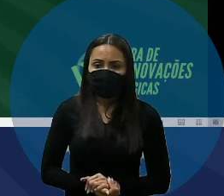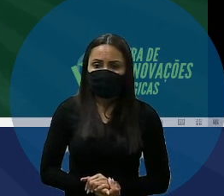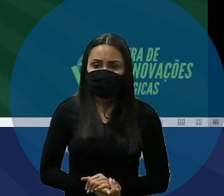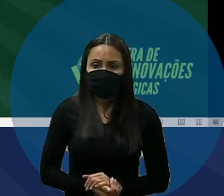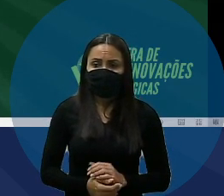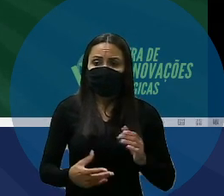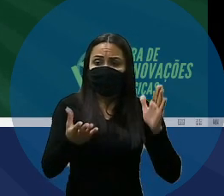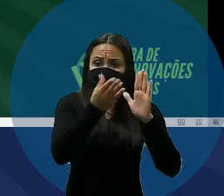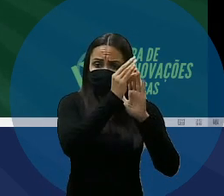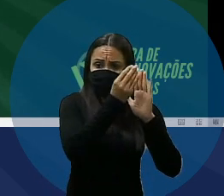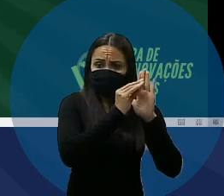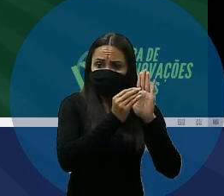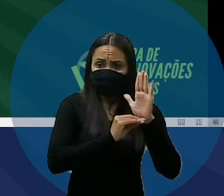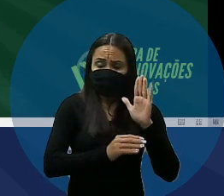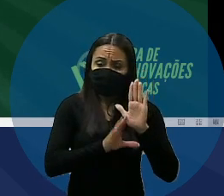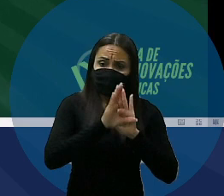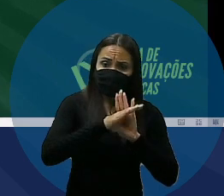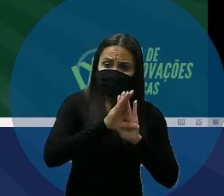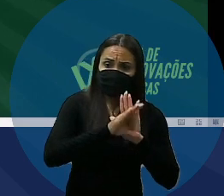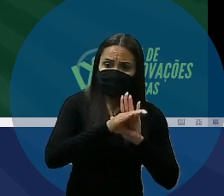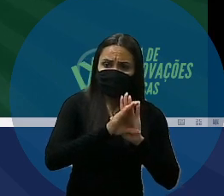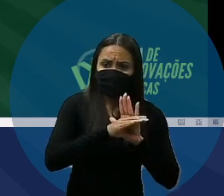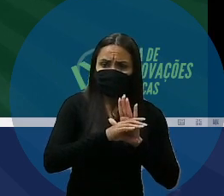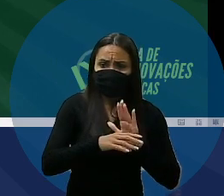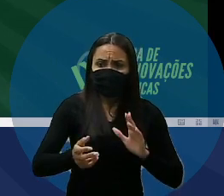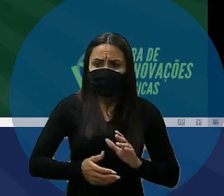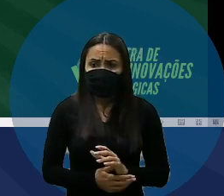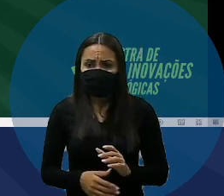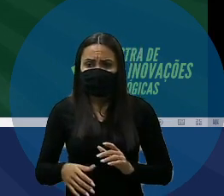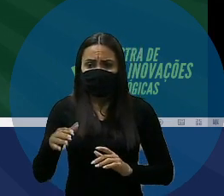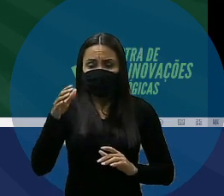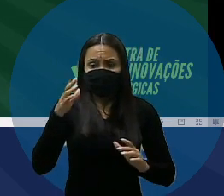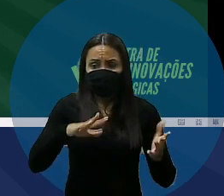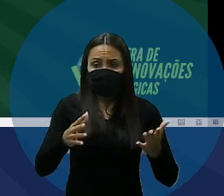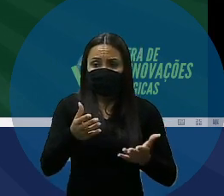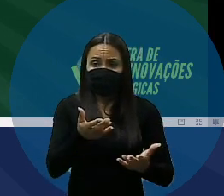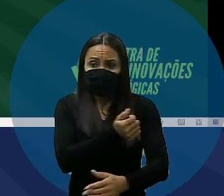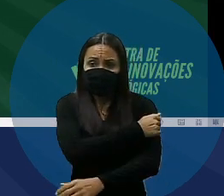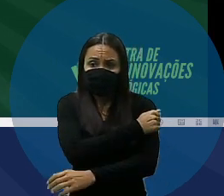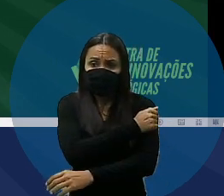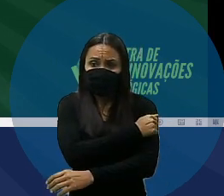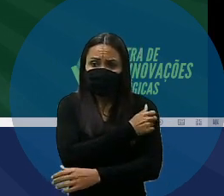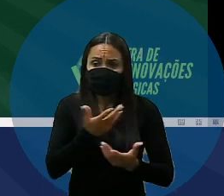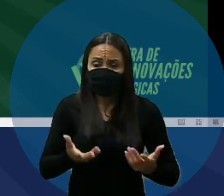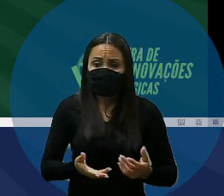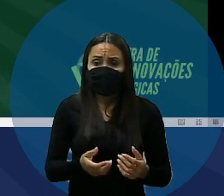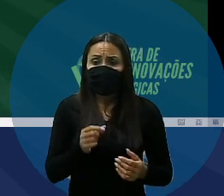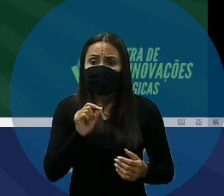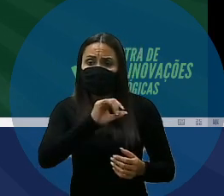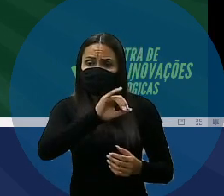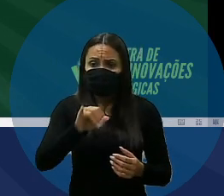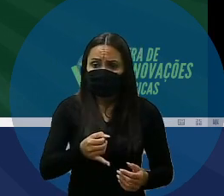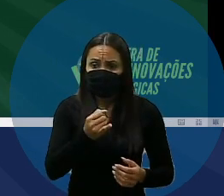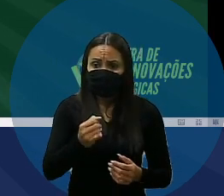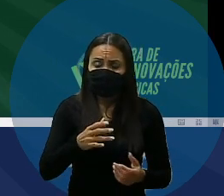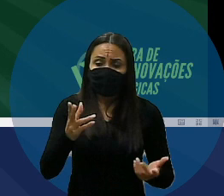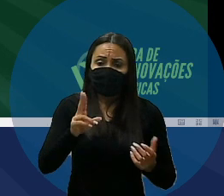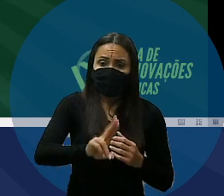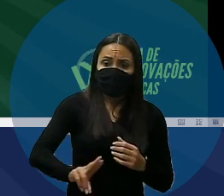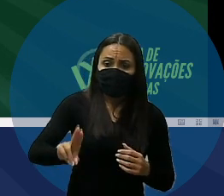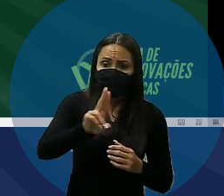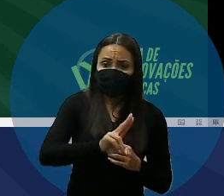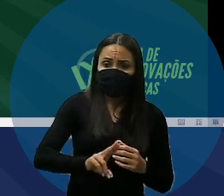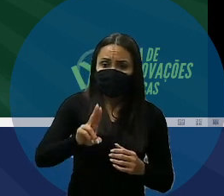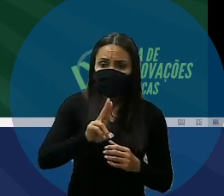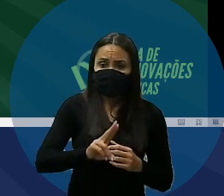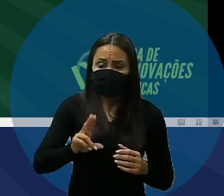conceitual. Então, foi relembrar o que já estudaram de juros simples e composto, utilizar a planilha